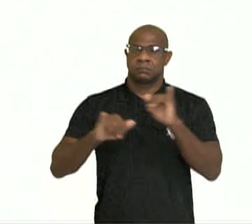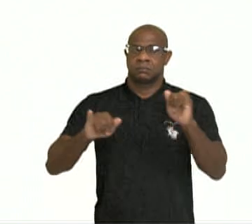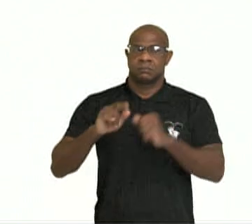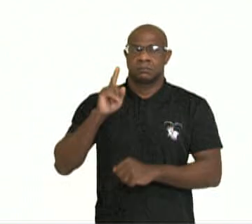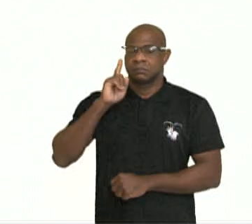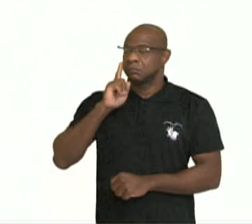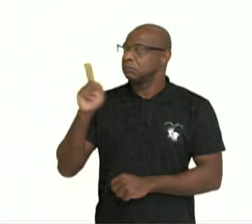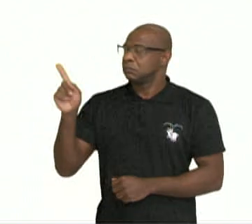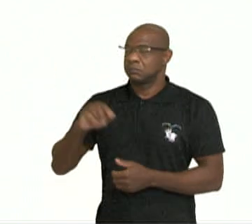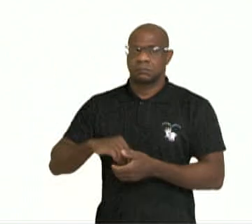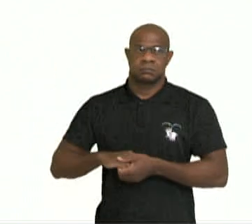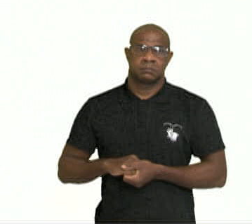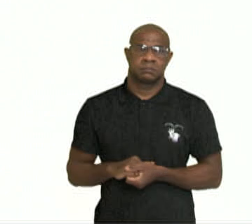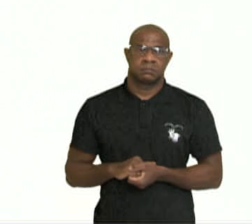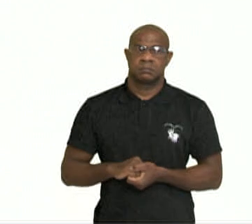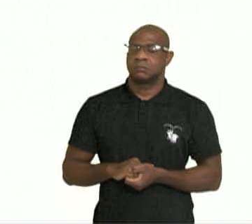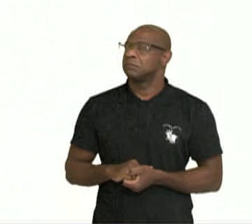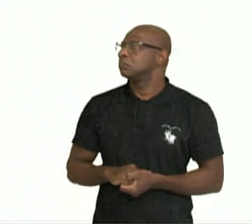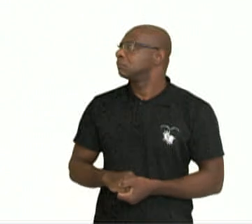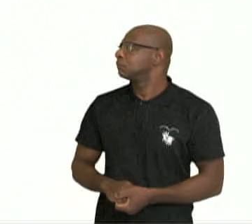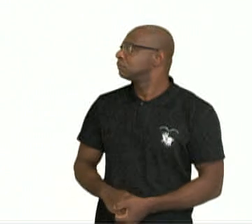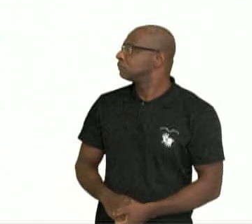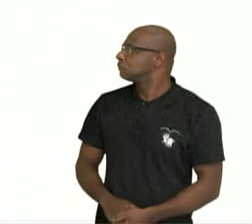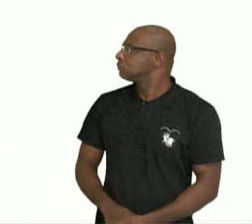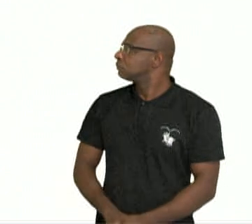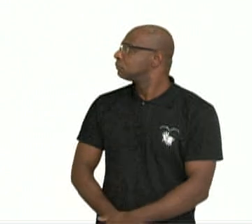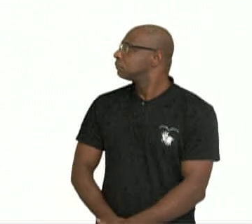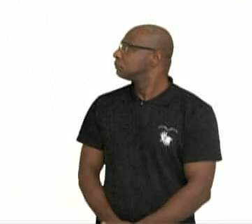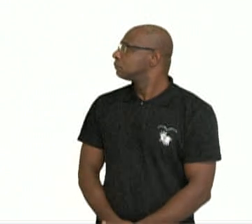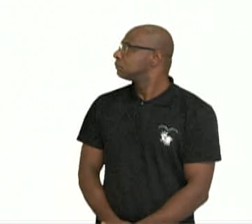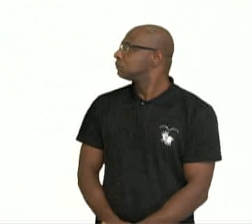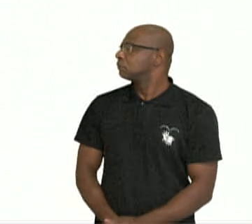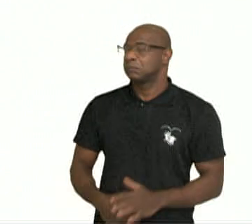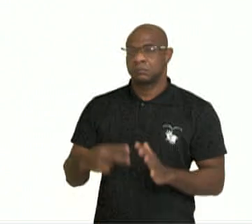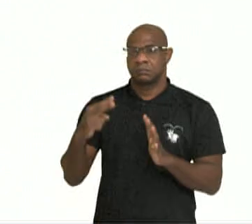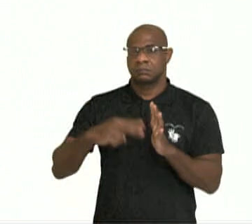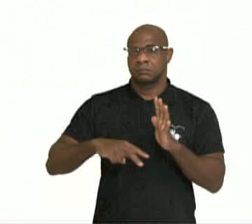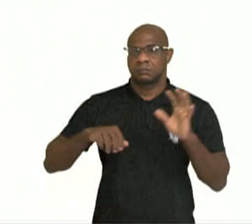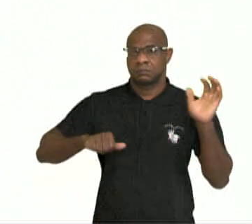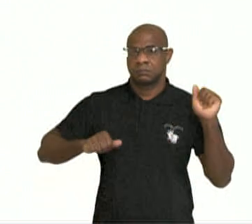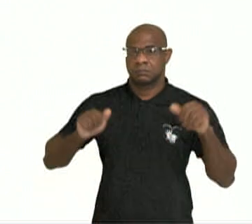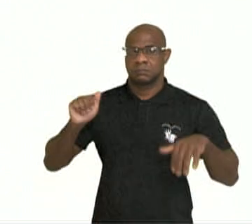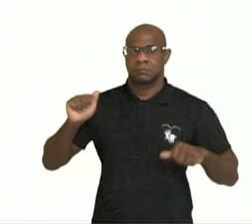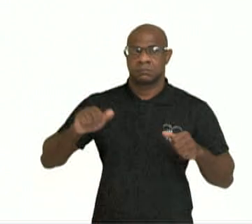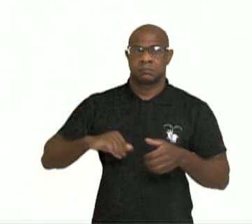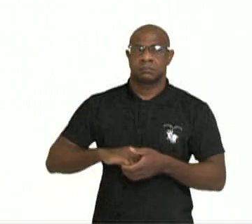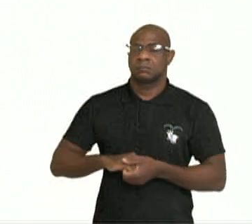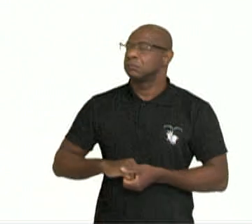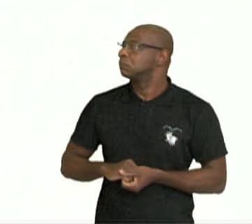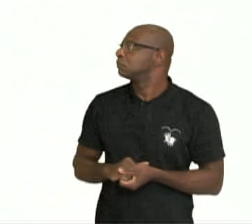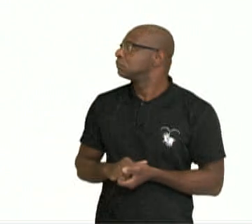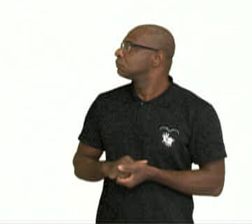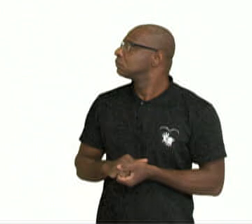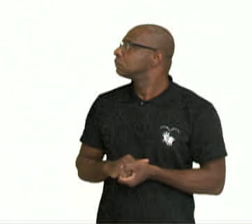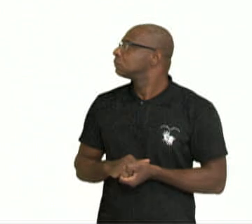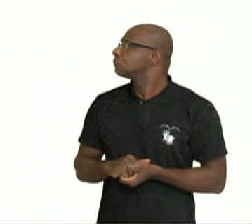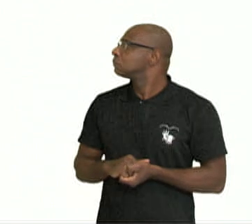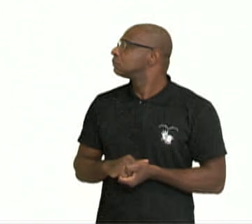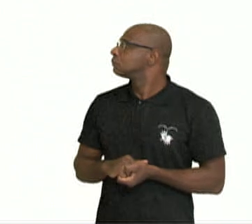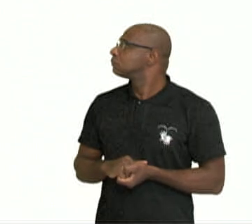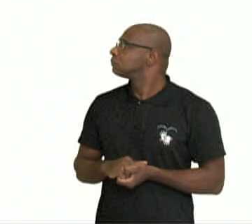Por outra parte, segundo os dados da plataforma acierto.com, Adelantar el